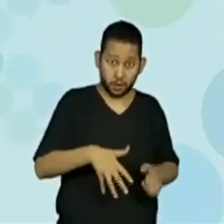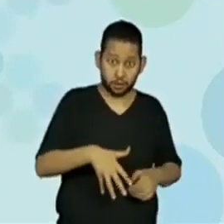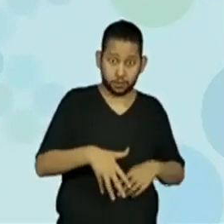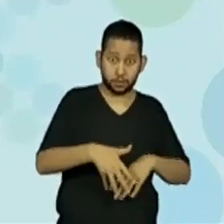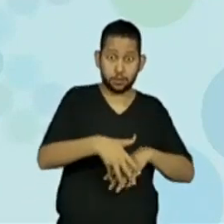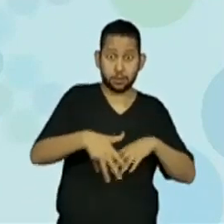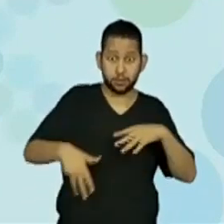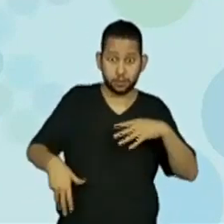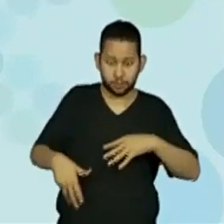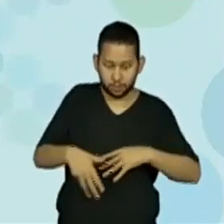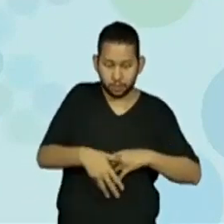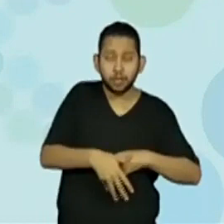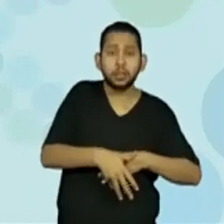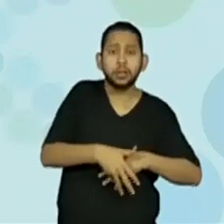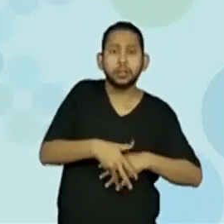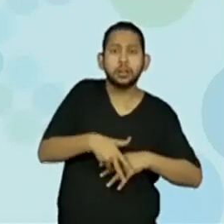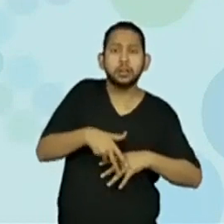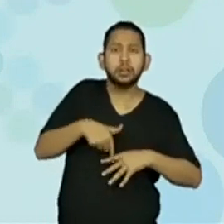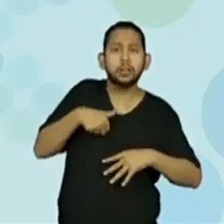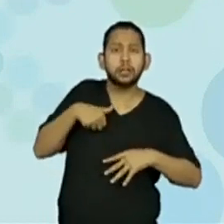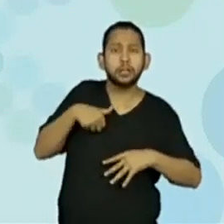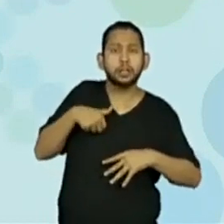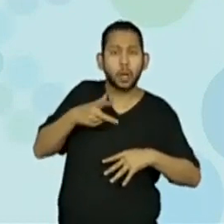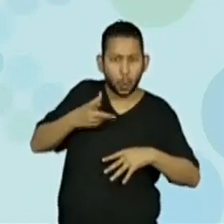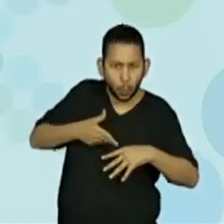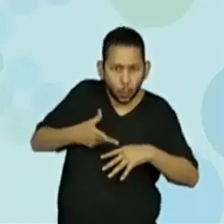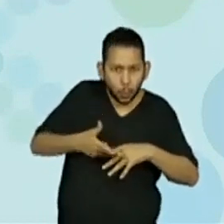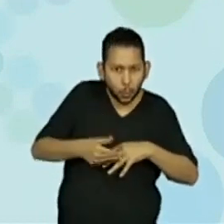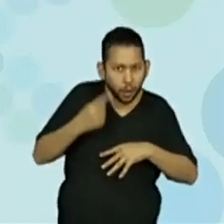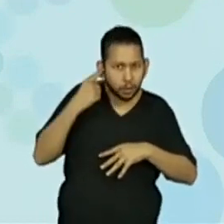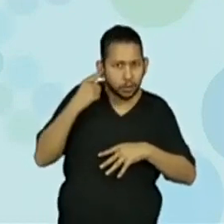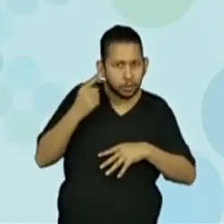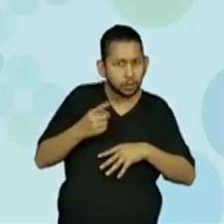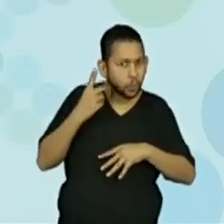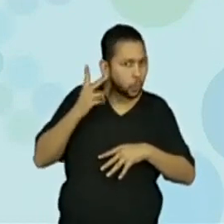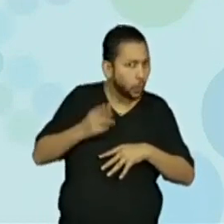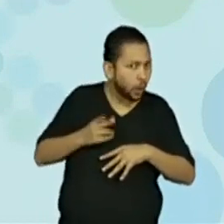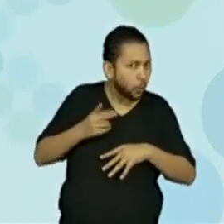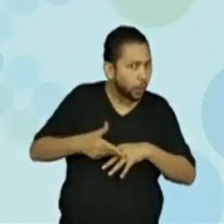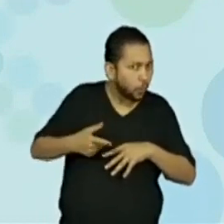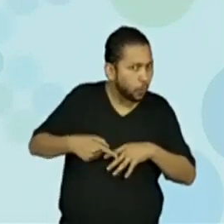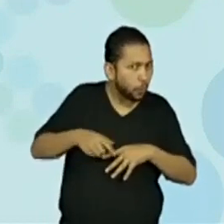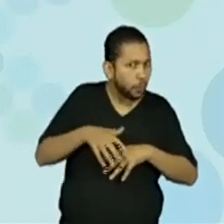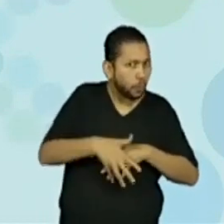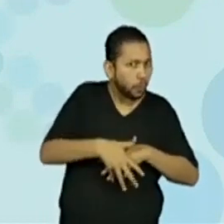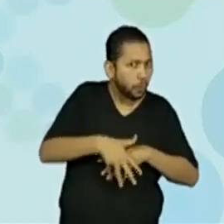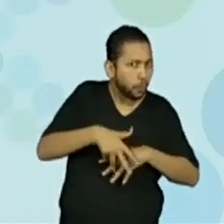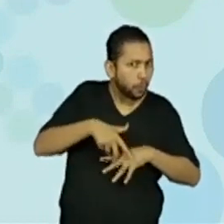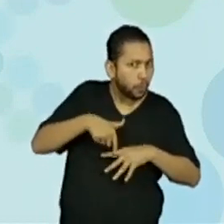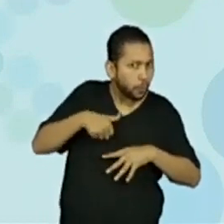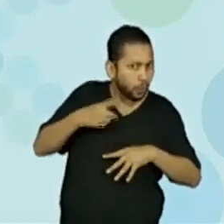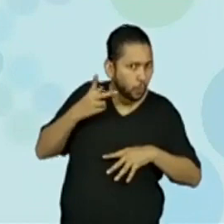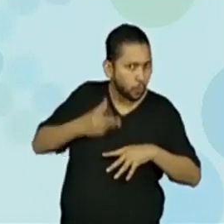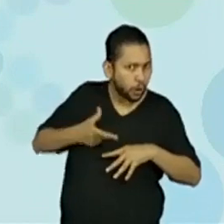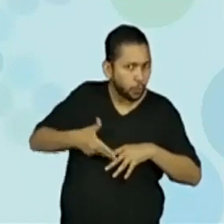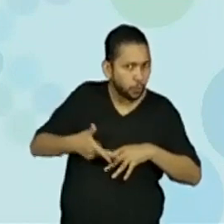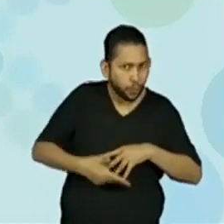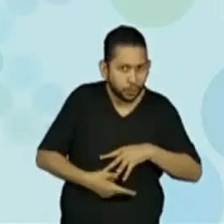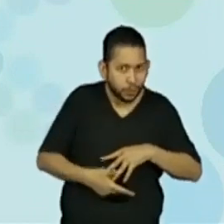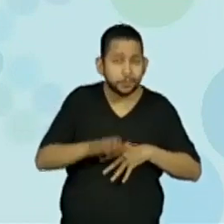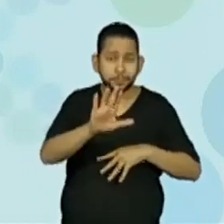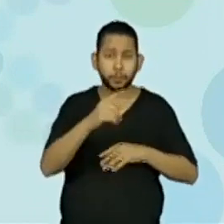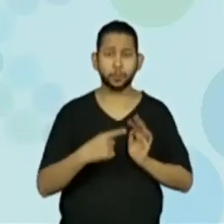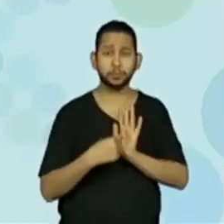diferentes? Então, para isso, eu vou produzir, eu quero que vocês escutem atentamente, alguns sons